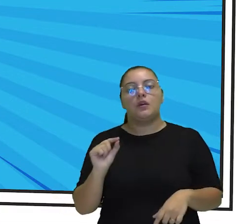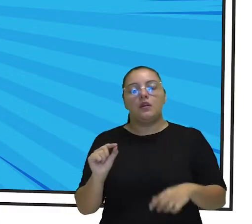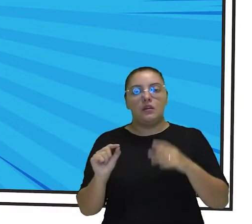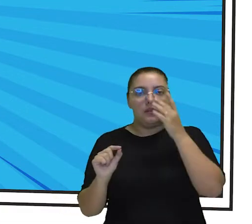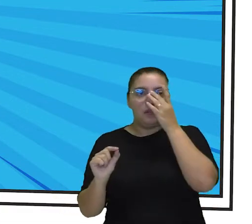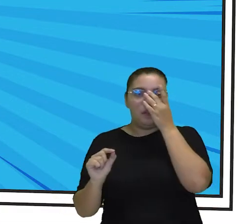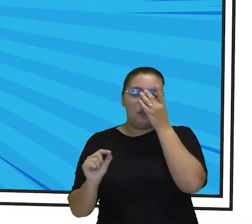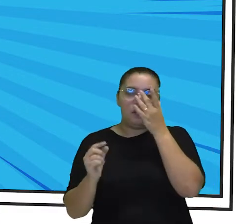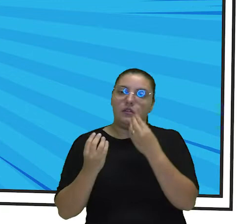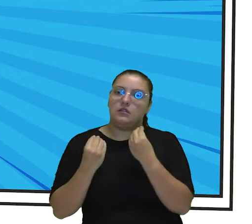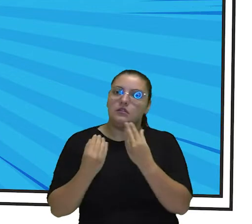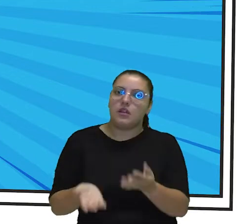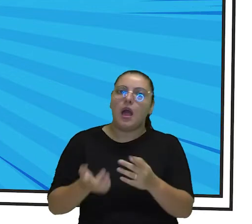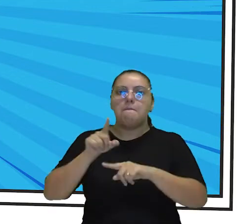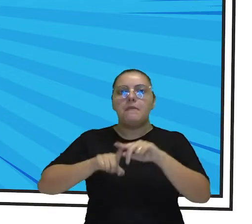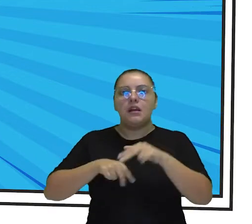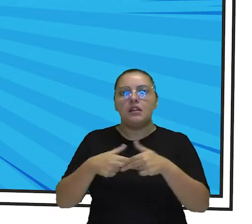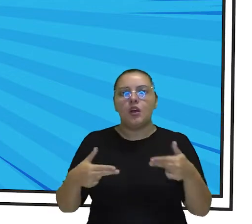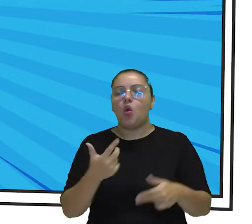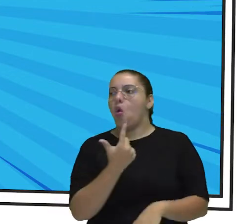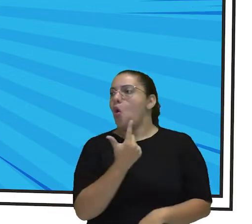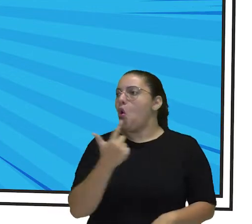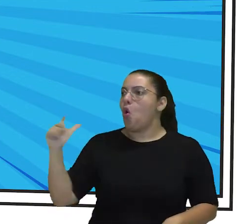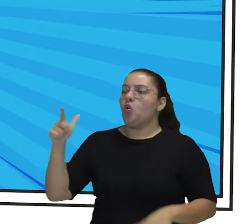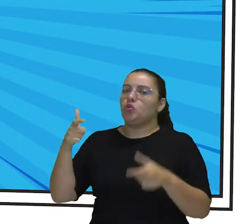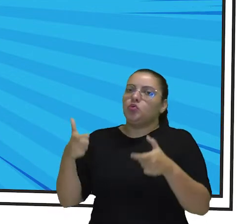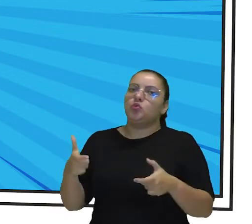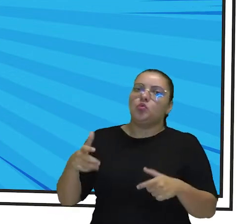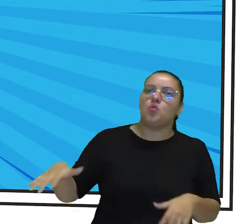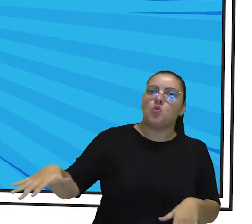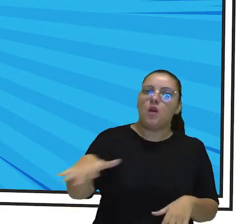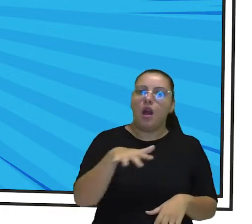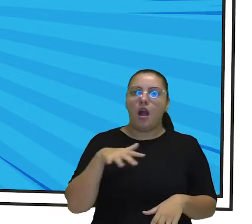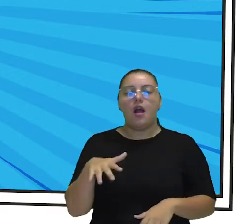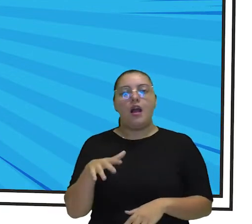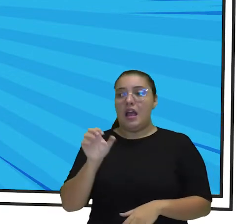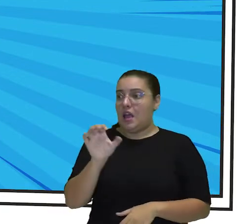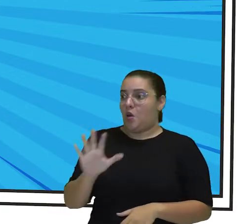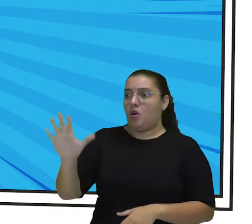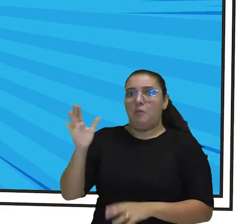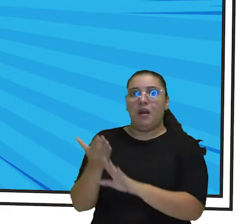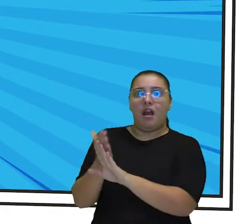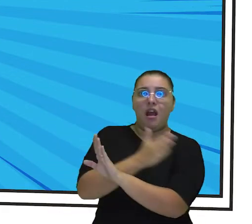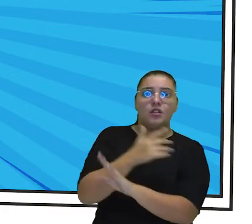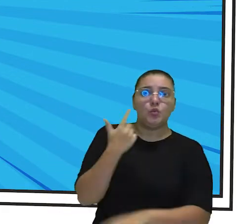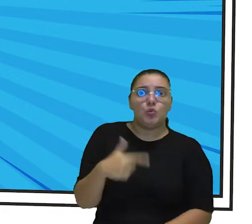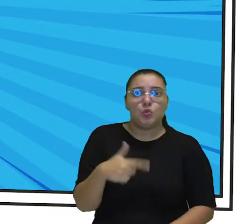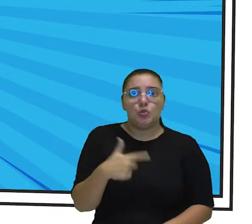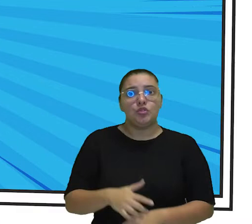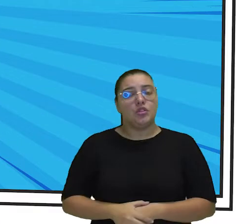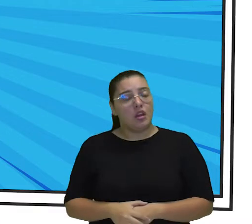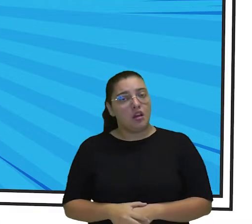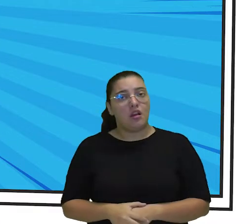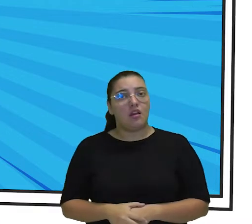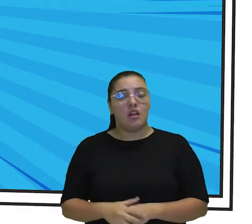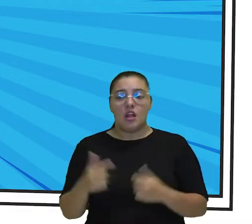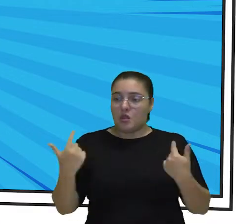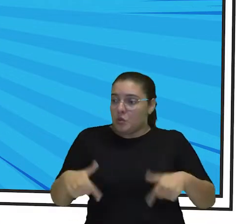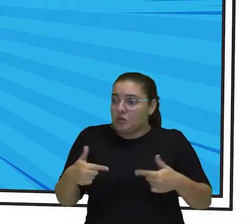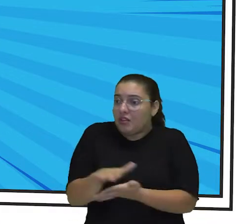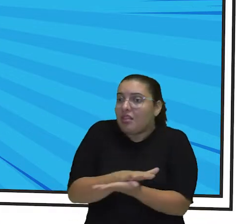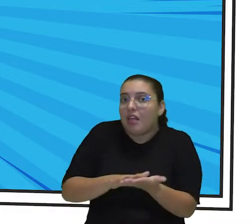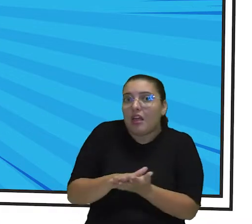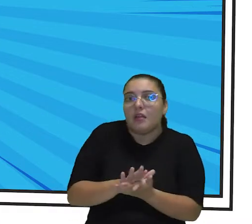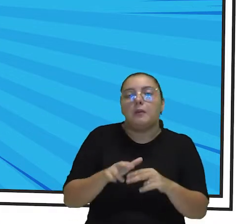que trouxe mercadorias de um outro lugar do mundo. A Europa não tinha essa mercadoria, a Europa não tinha esse excedente. Então